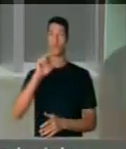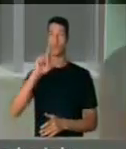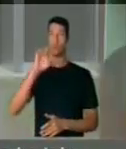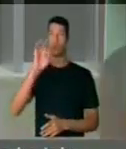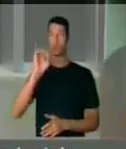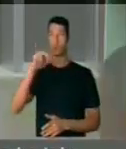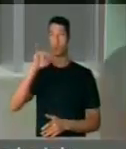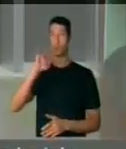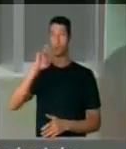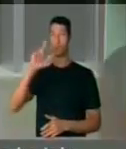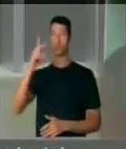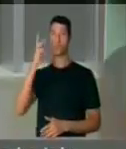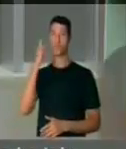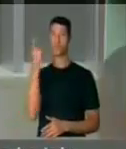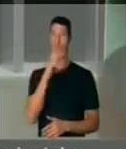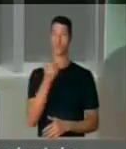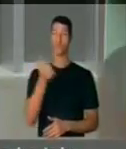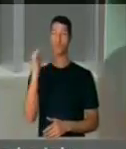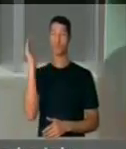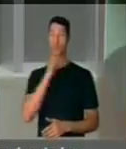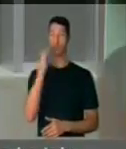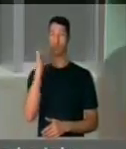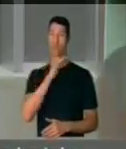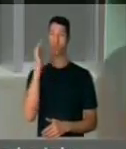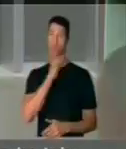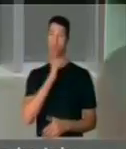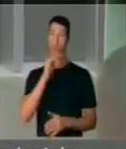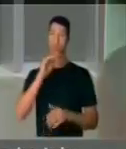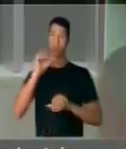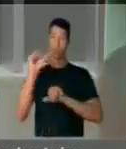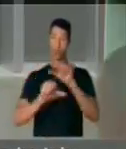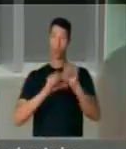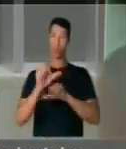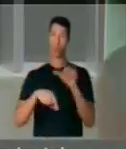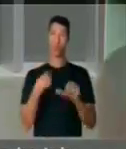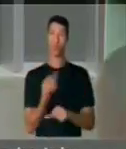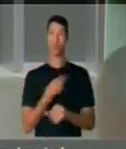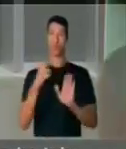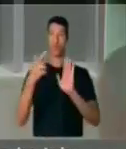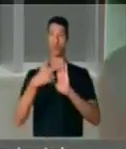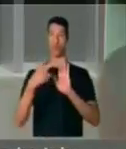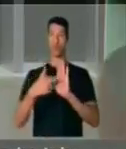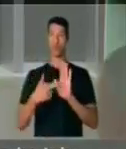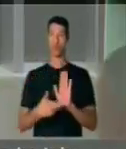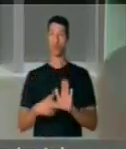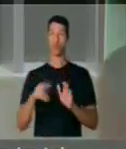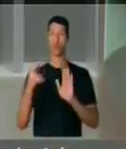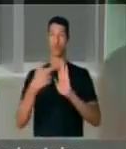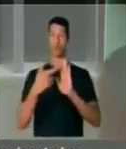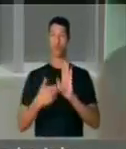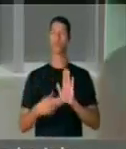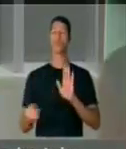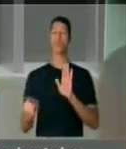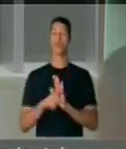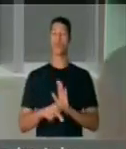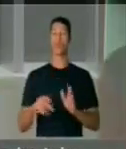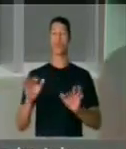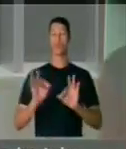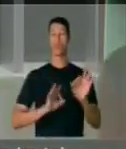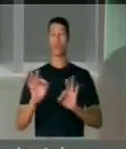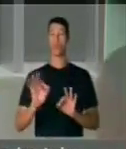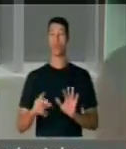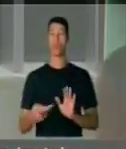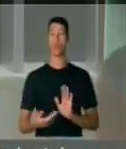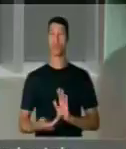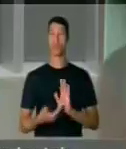nível interna para imediatamente modernizar o nosso regimento. As regras que regem hoje o funcionamento